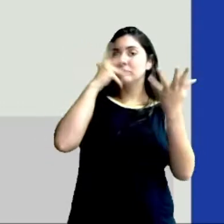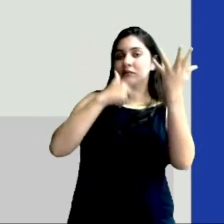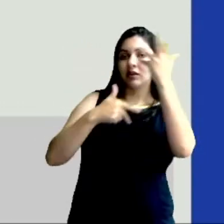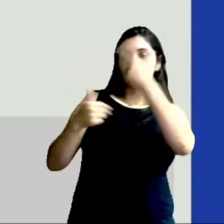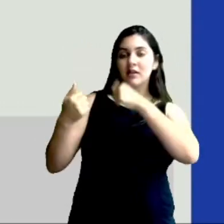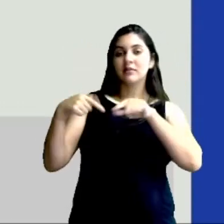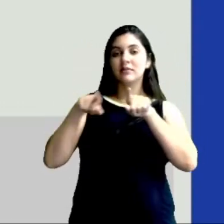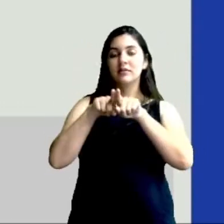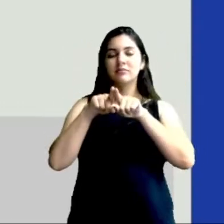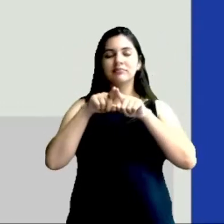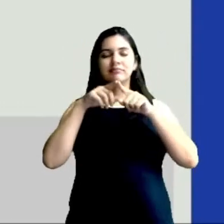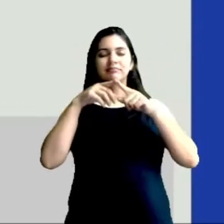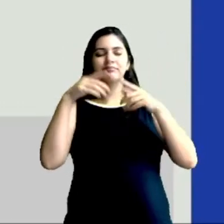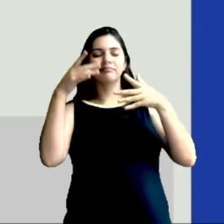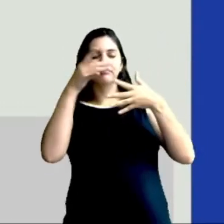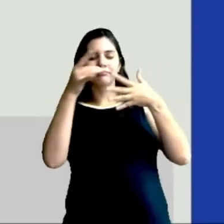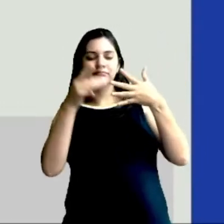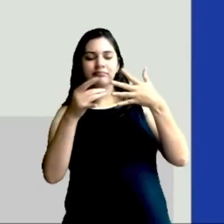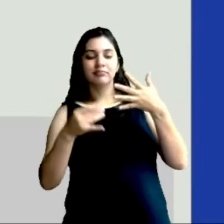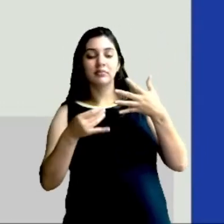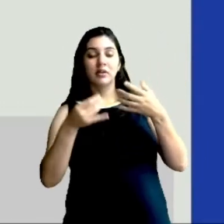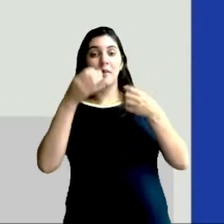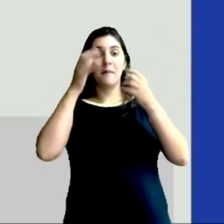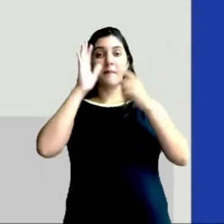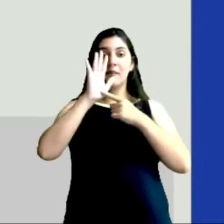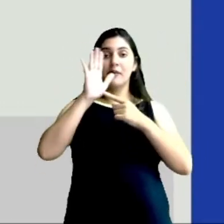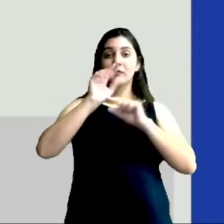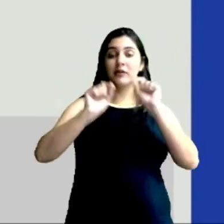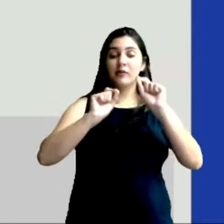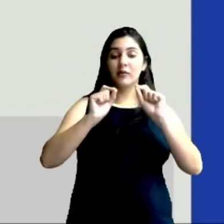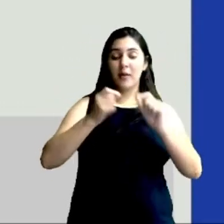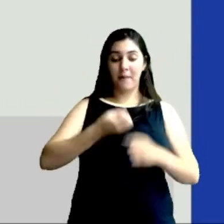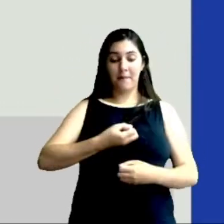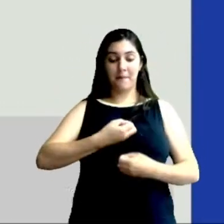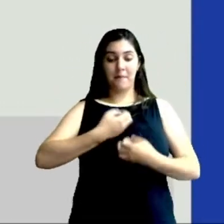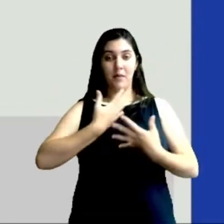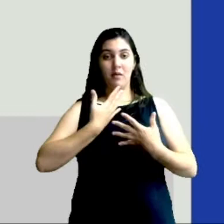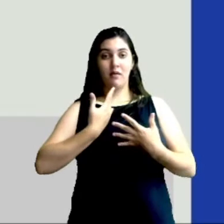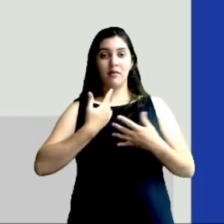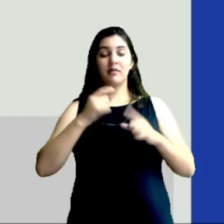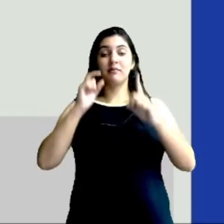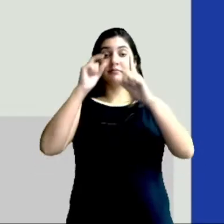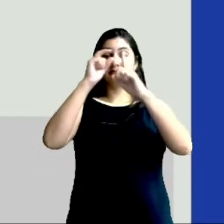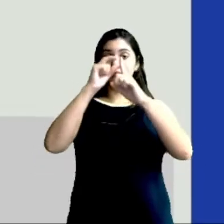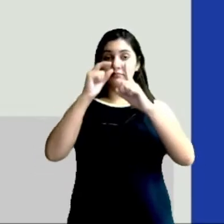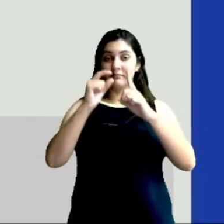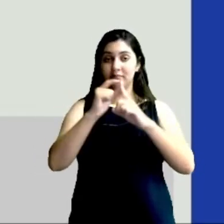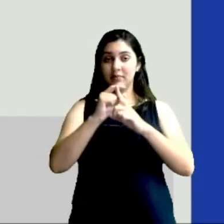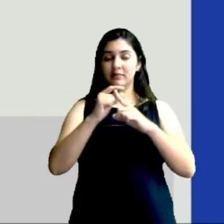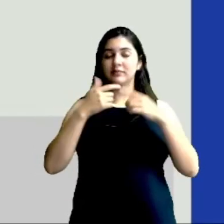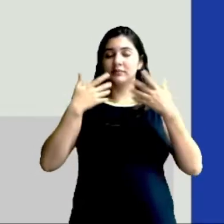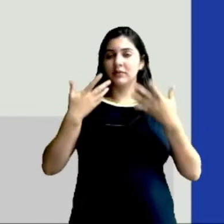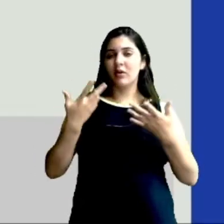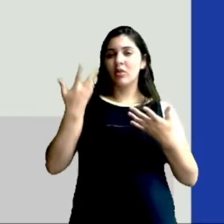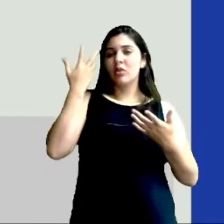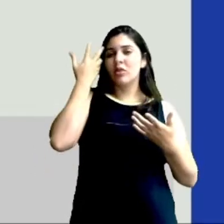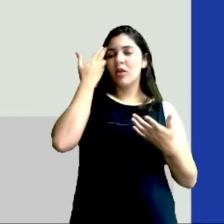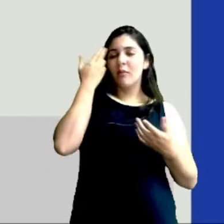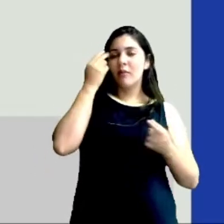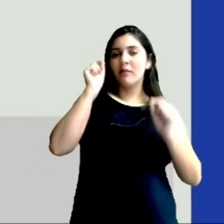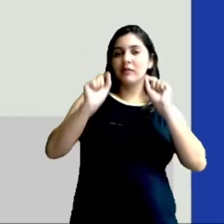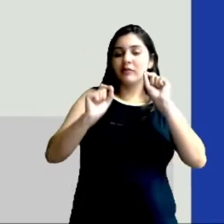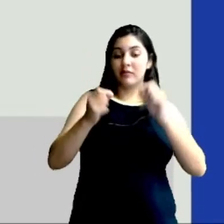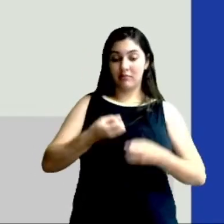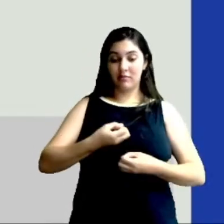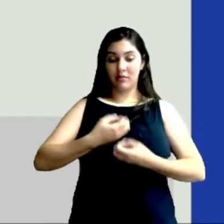beleza e estética retratada pelo meio poeta em forma de palavras estão normalmente na